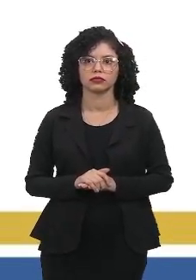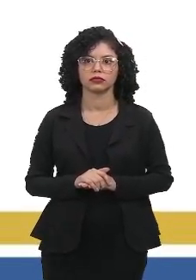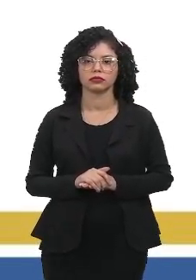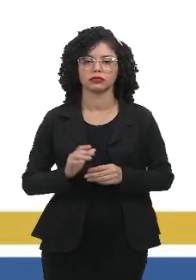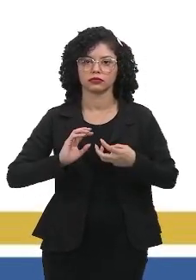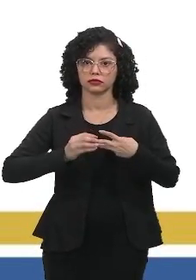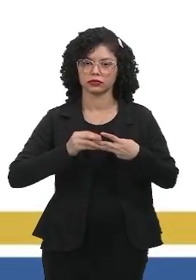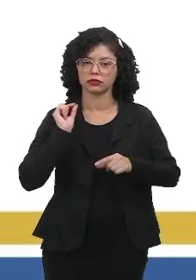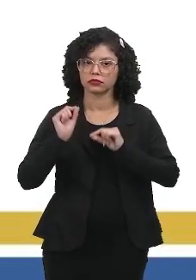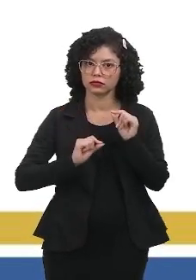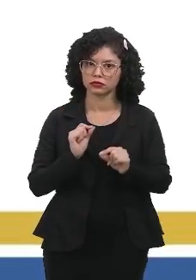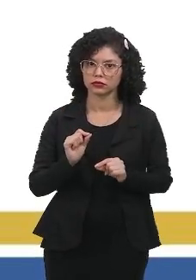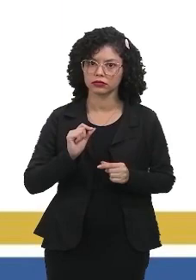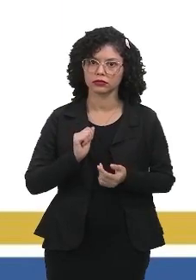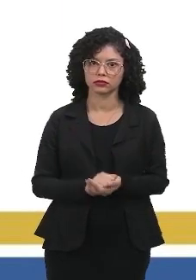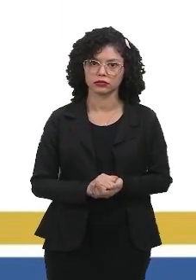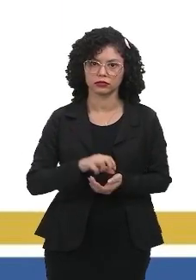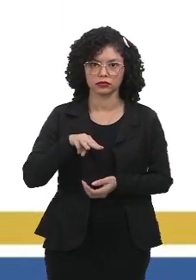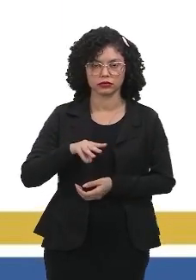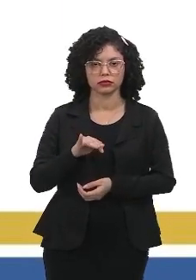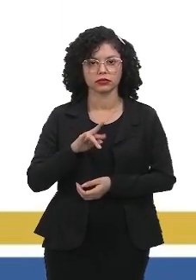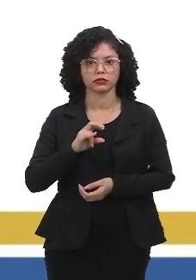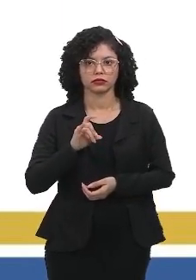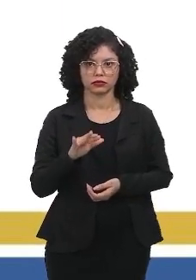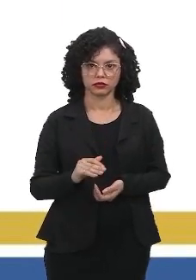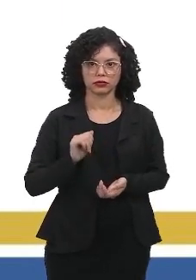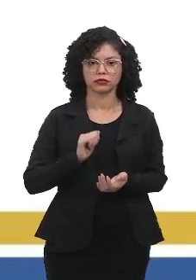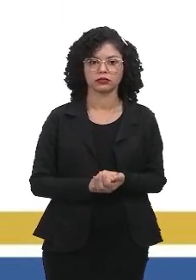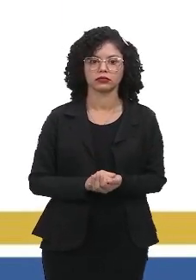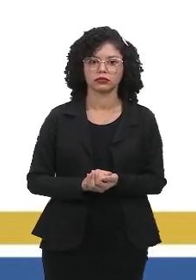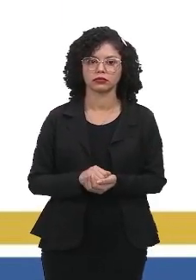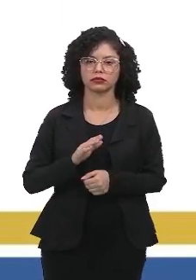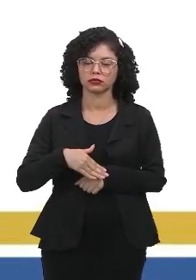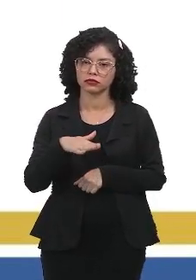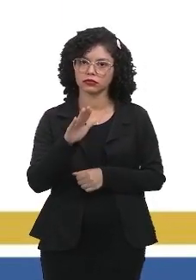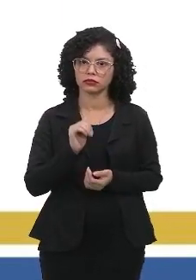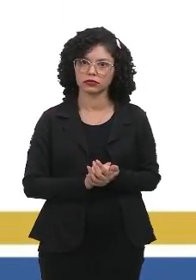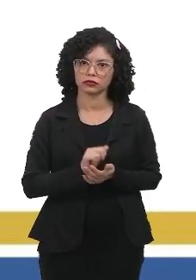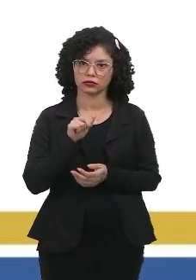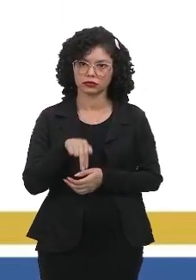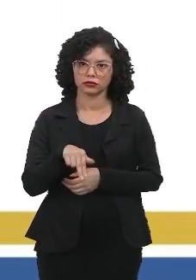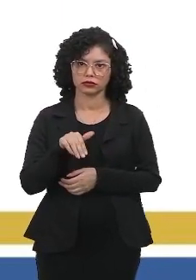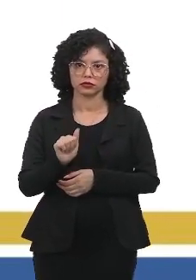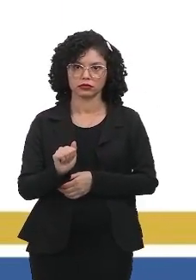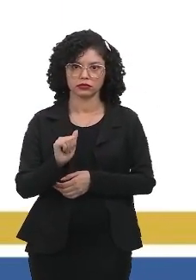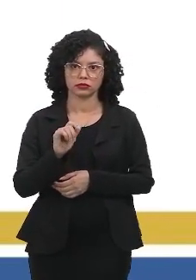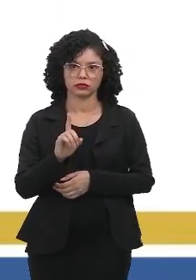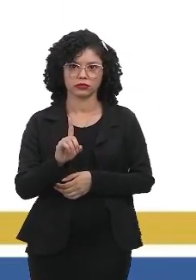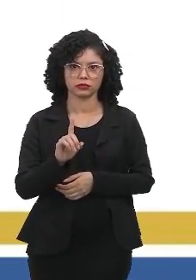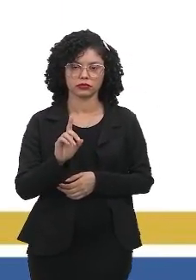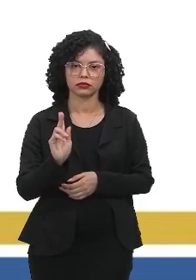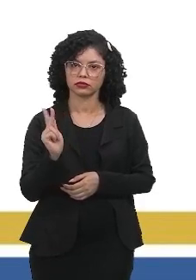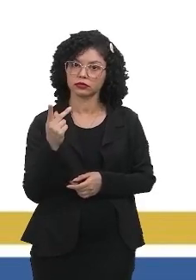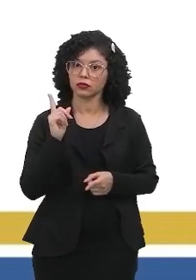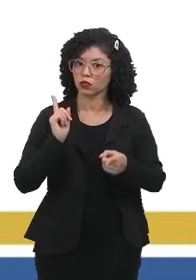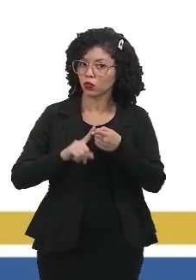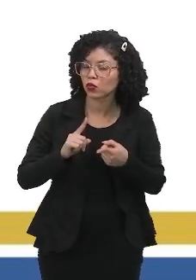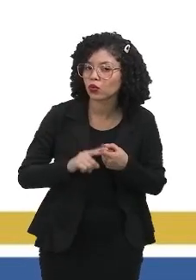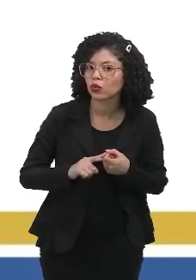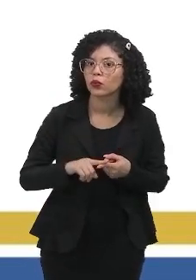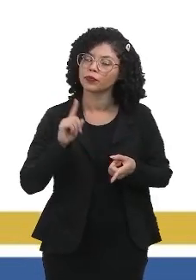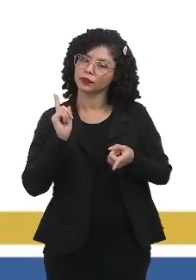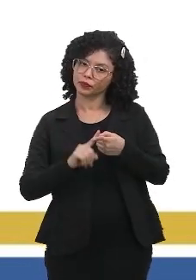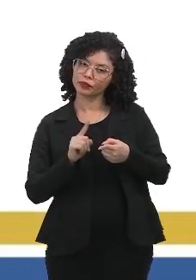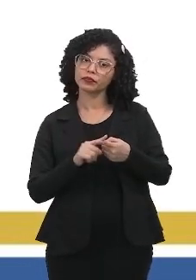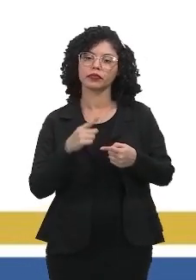célula ou seja na mitocôndria vai concentrar mais o NAD Ok por quê se isso